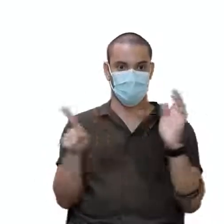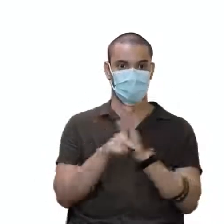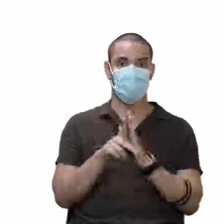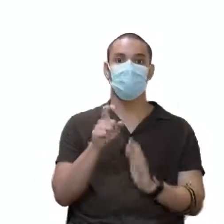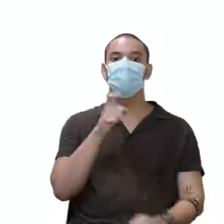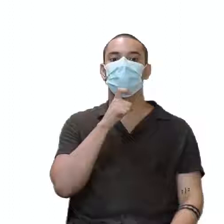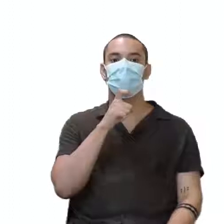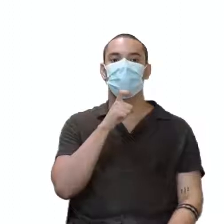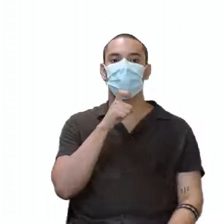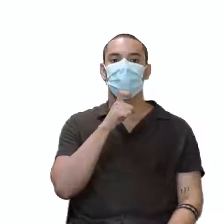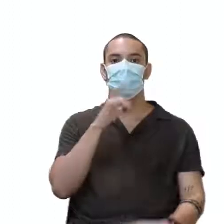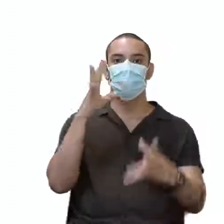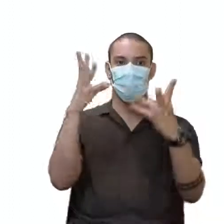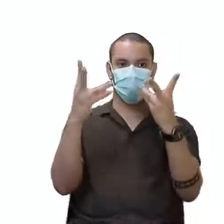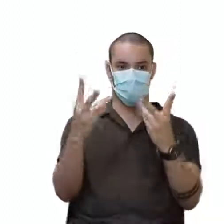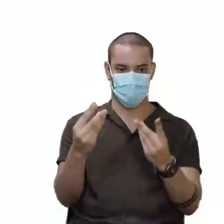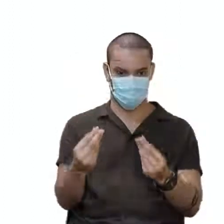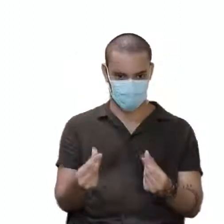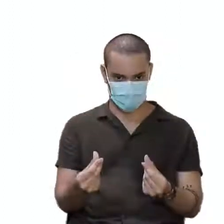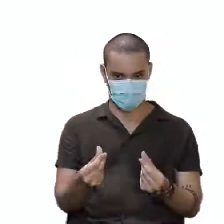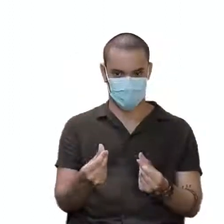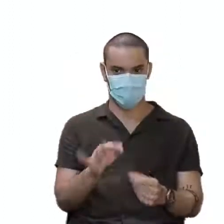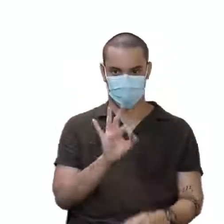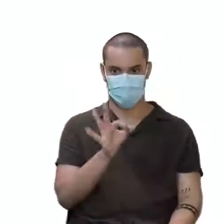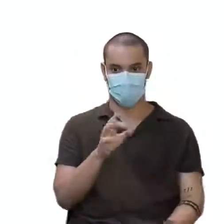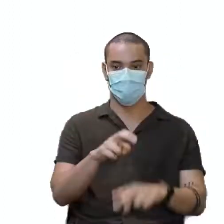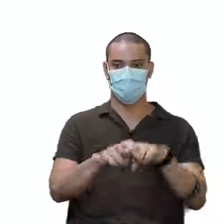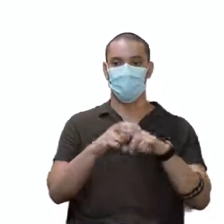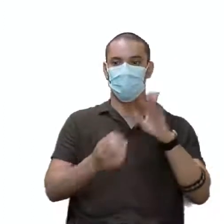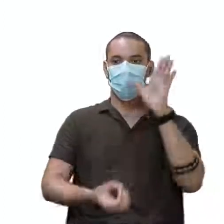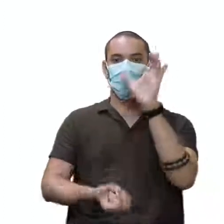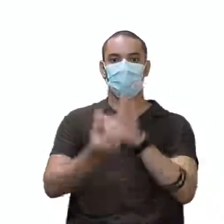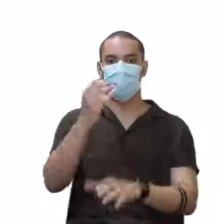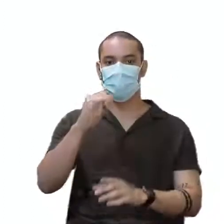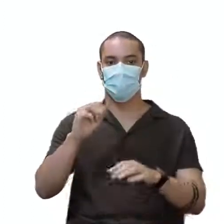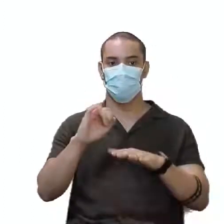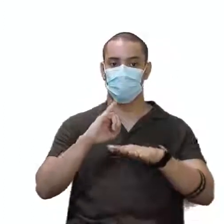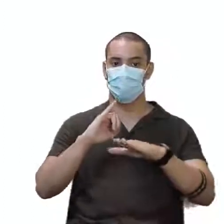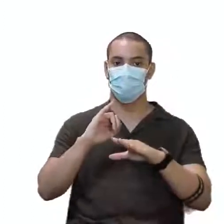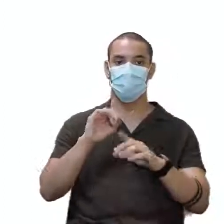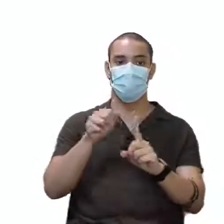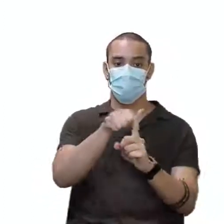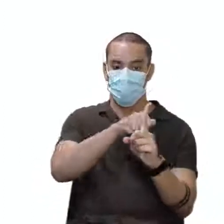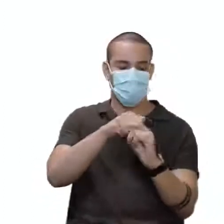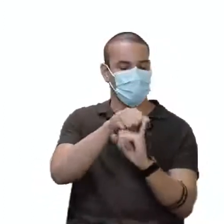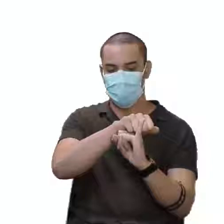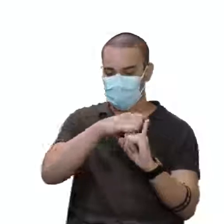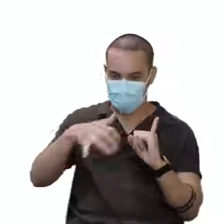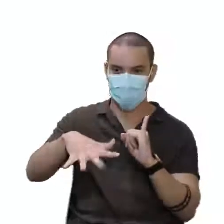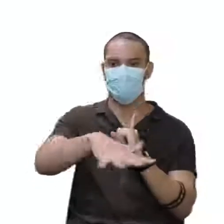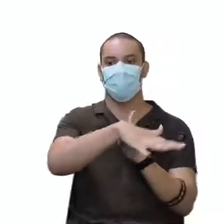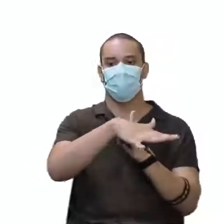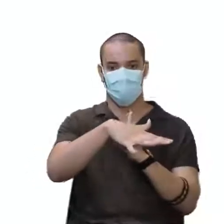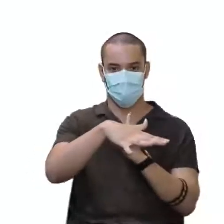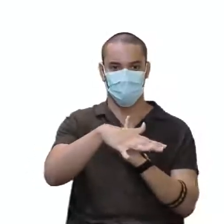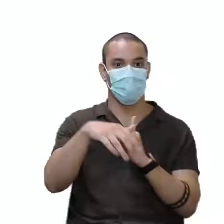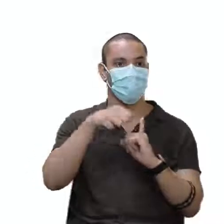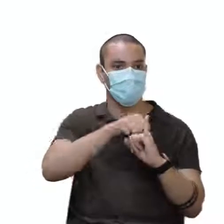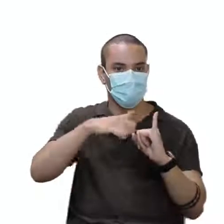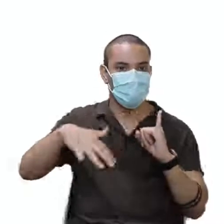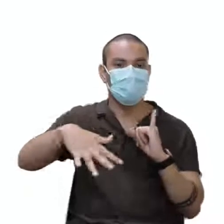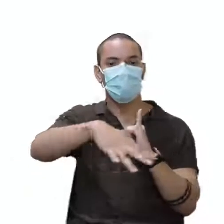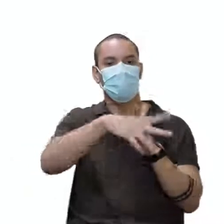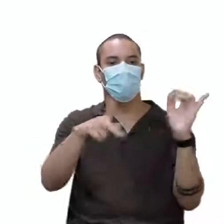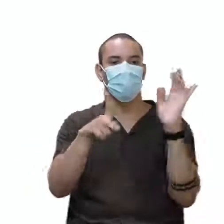retração de geleiras. Quase eu me engasgo aqui. Tá? Então, na formação de ilhas vulcânicas, né, oriundas da